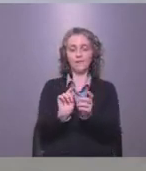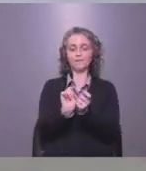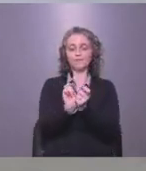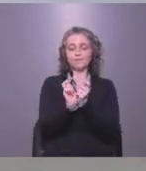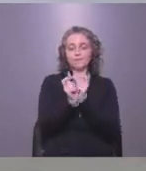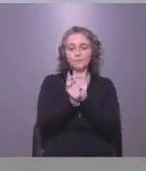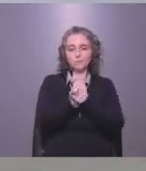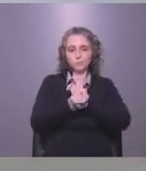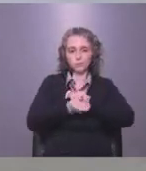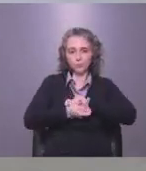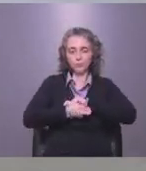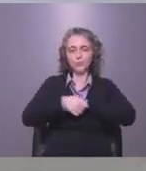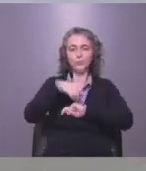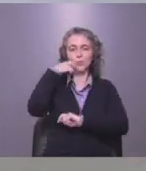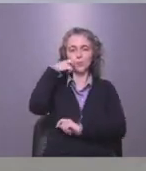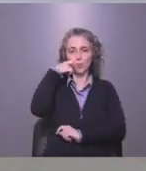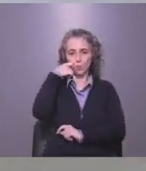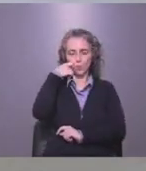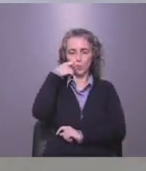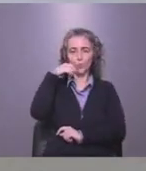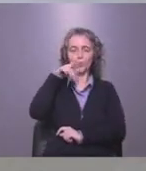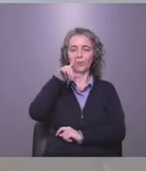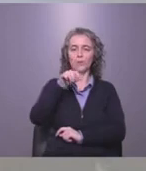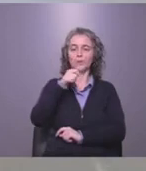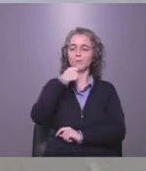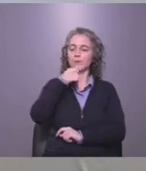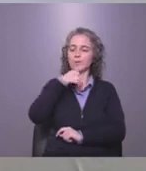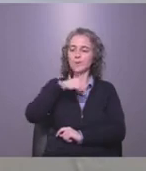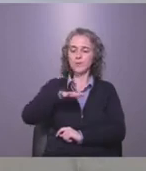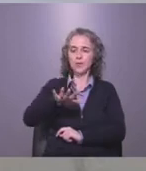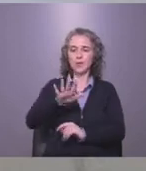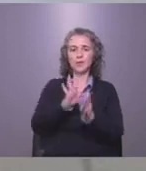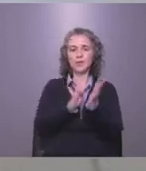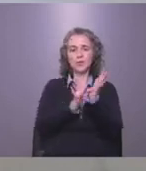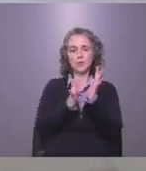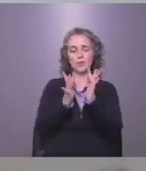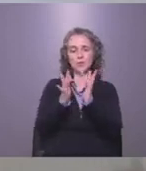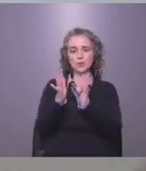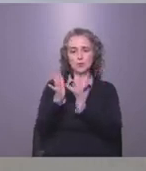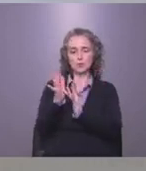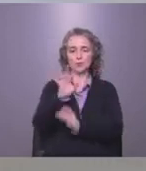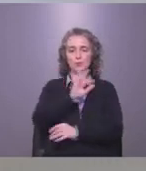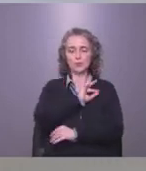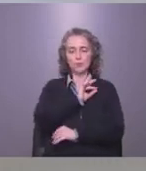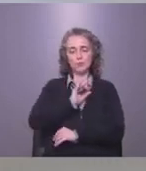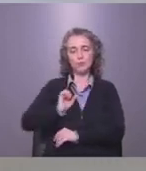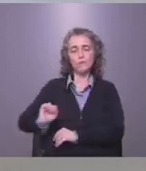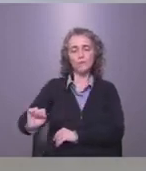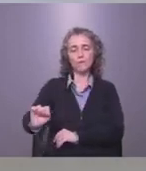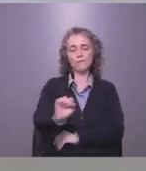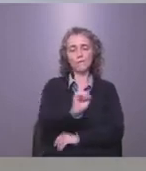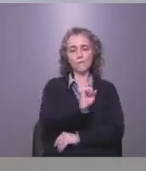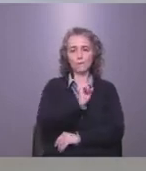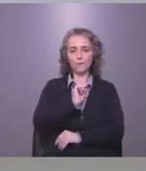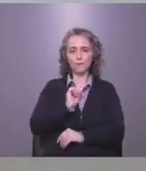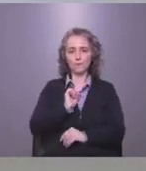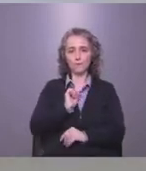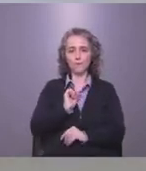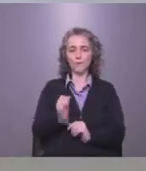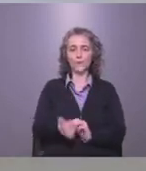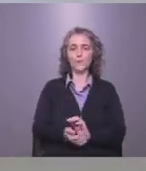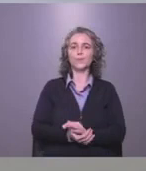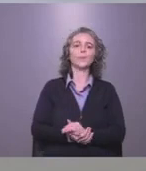para nós no corpo e sangue de nosso Senhor Jesus Cristo.